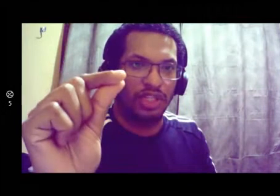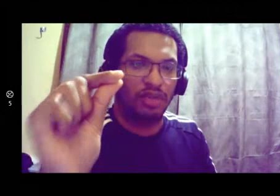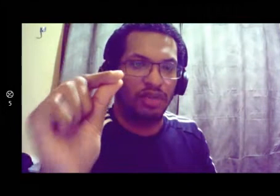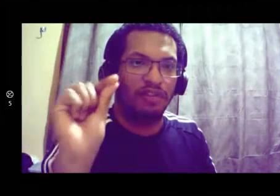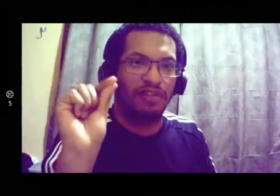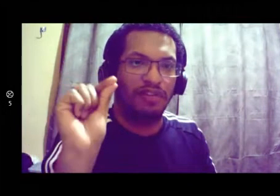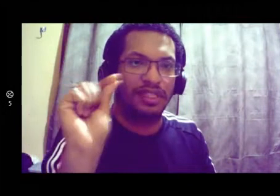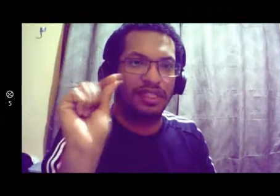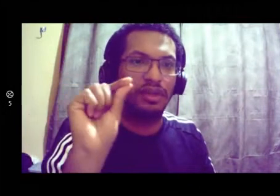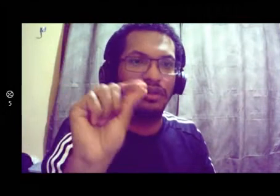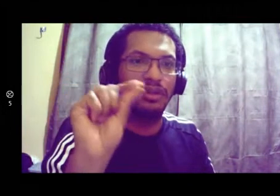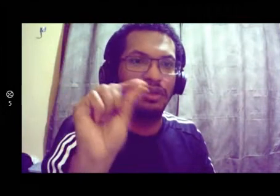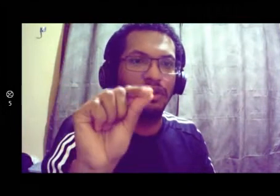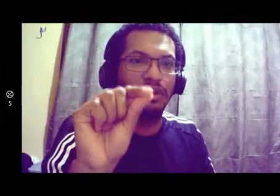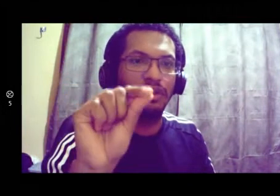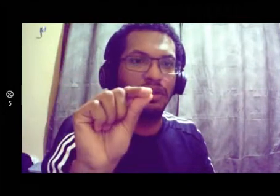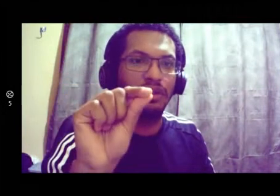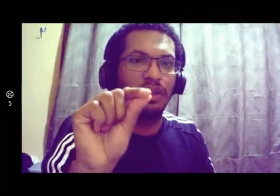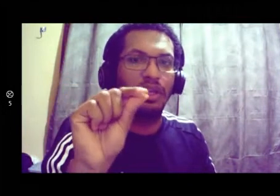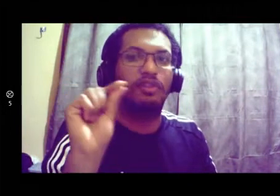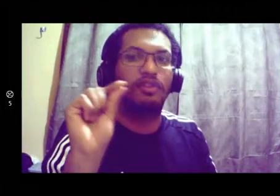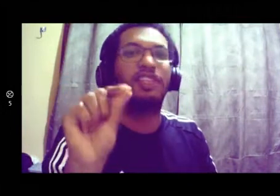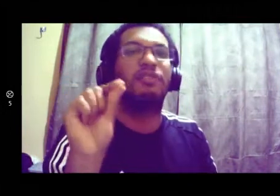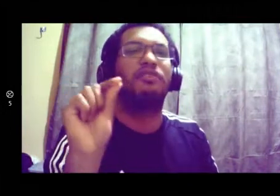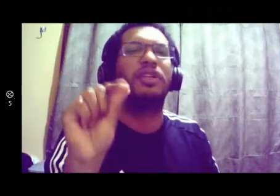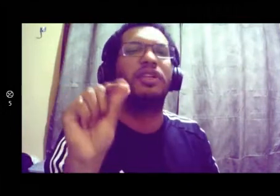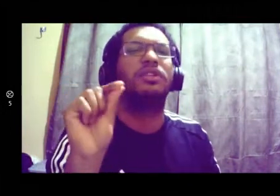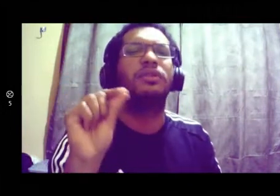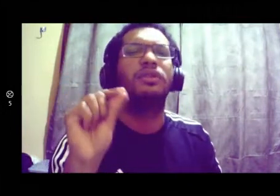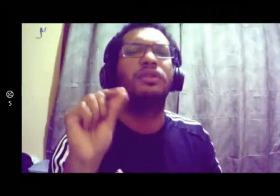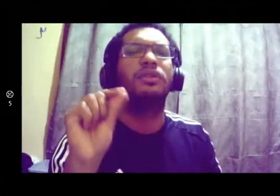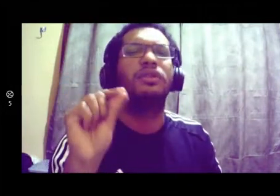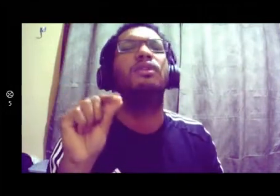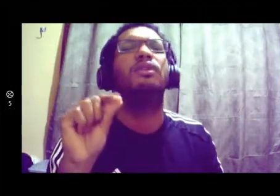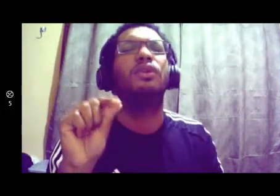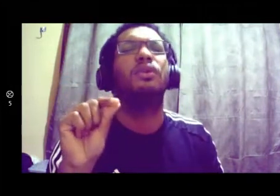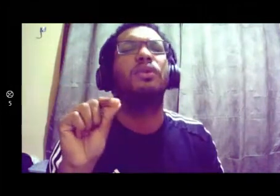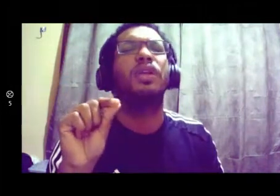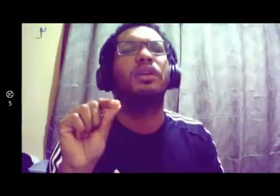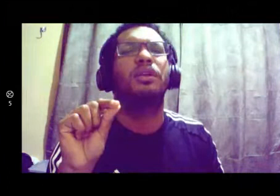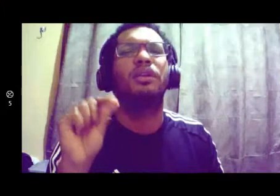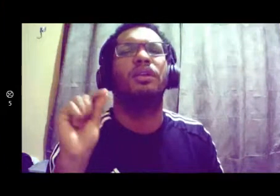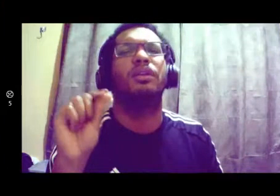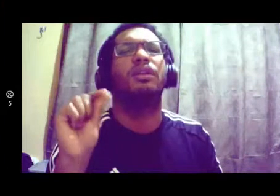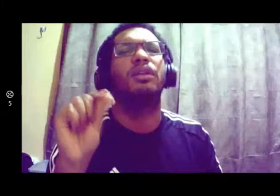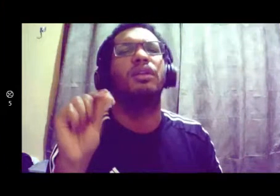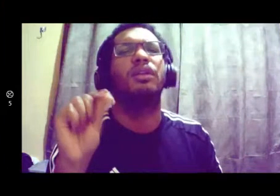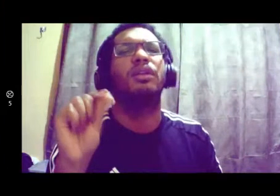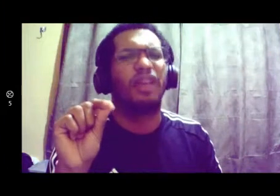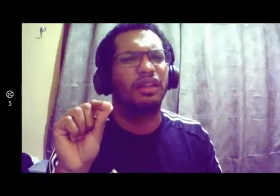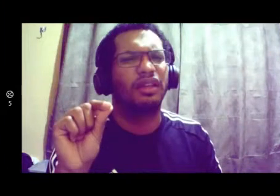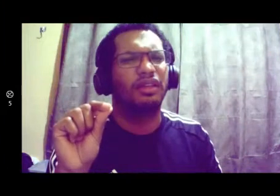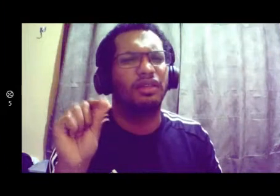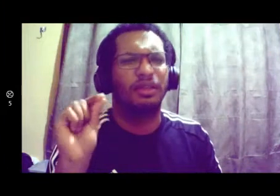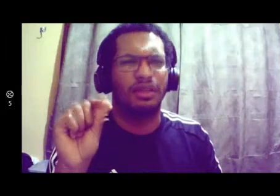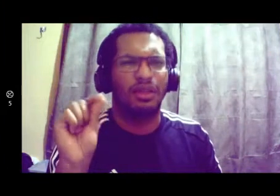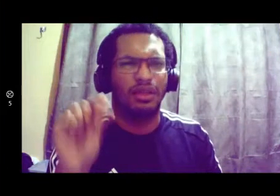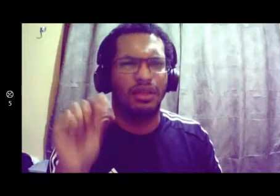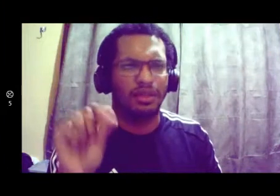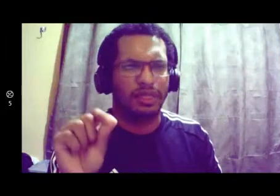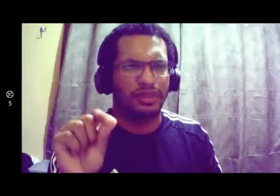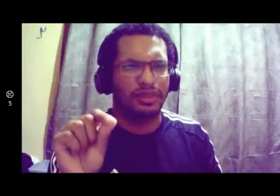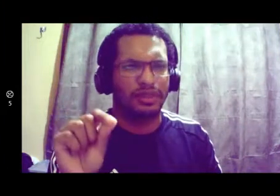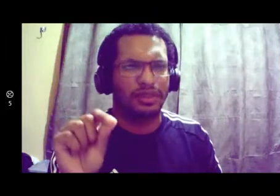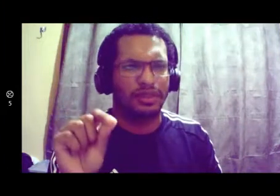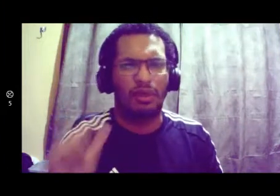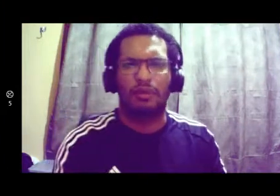dedo indicador e faz assim, ó. Você vai para frente. O quê? Quem?